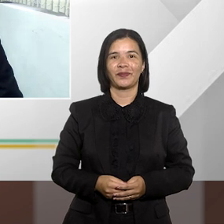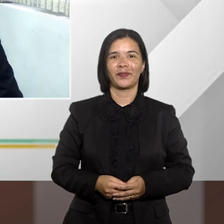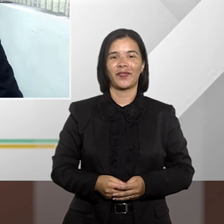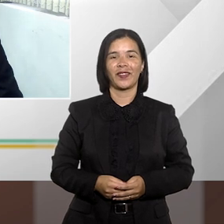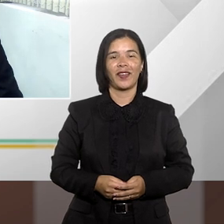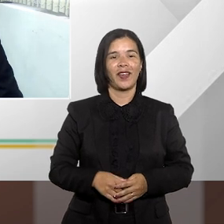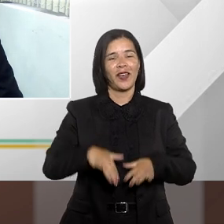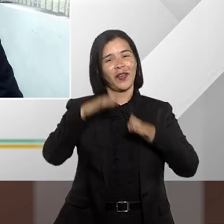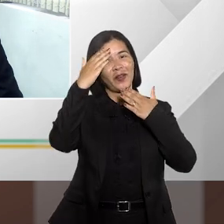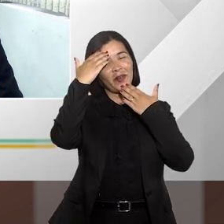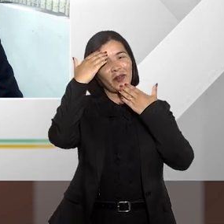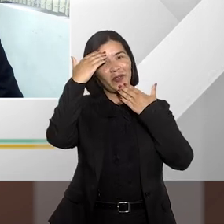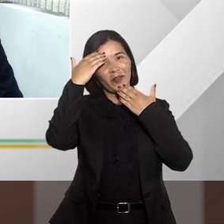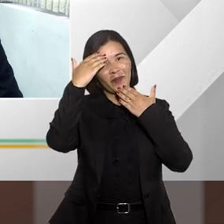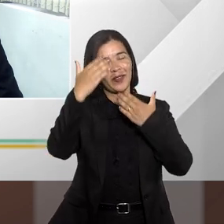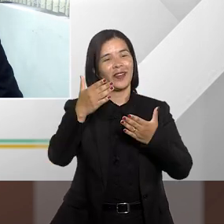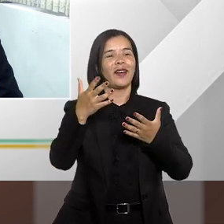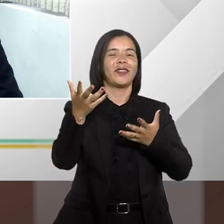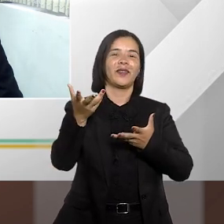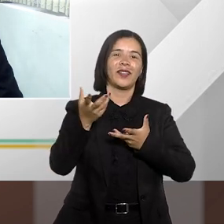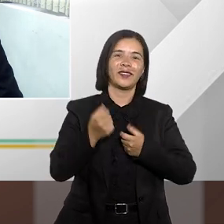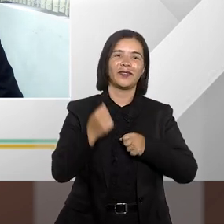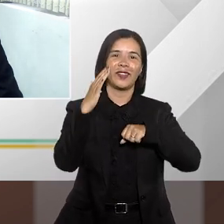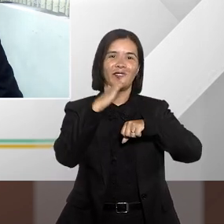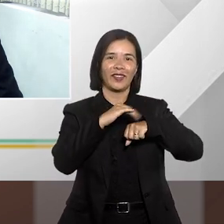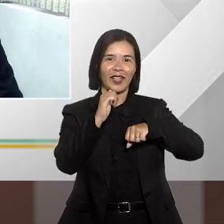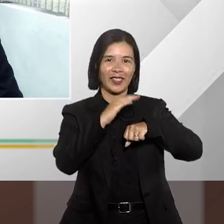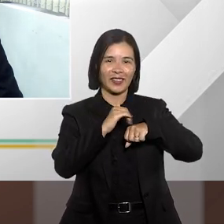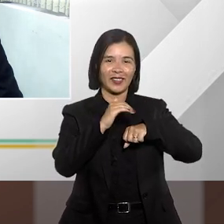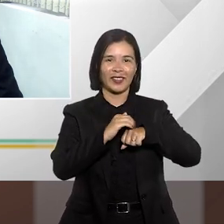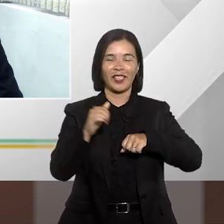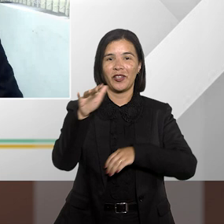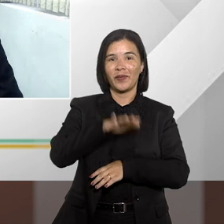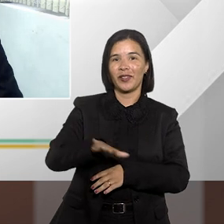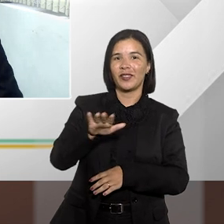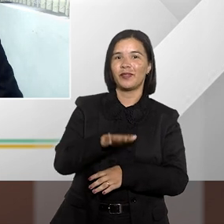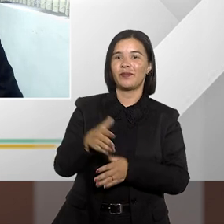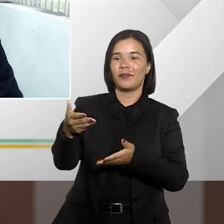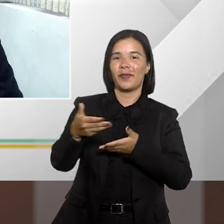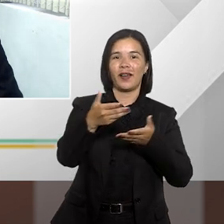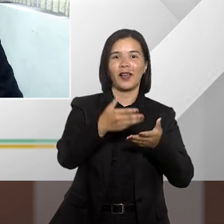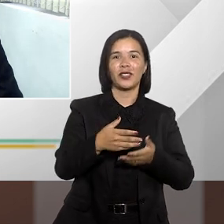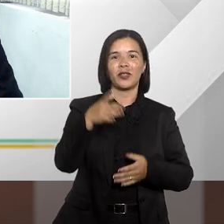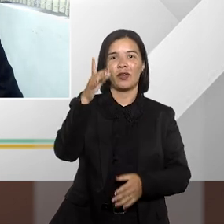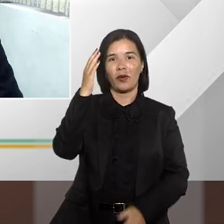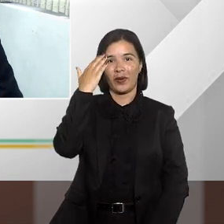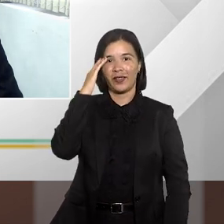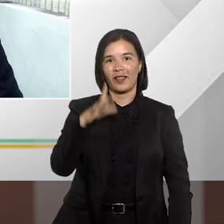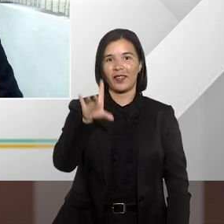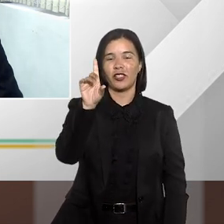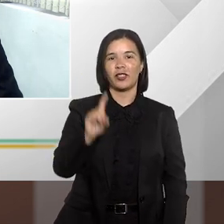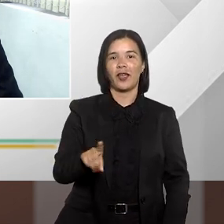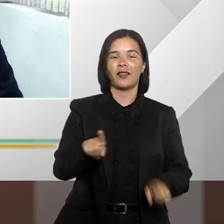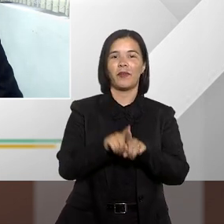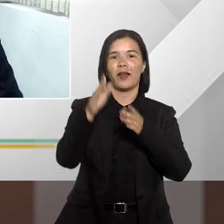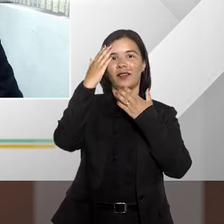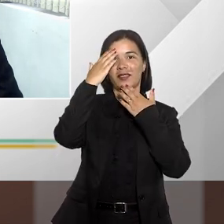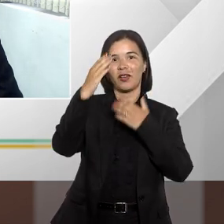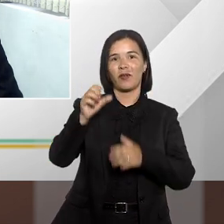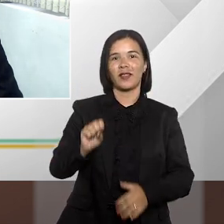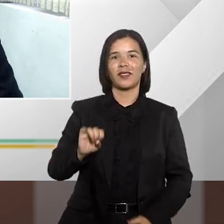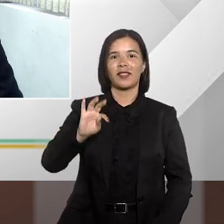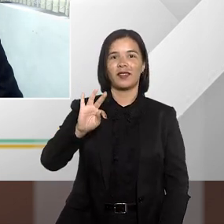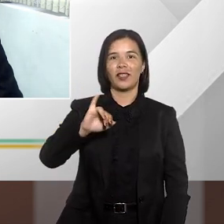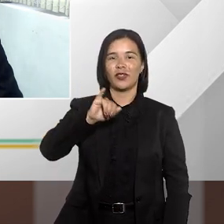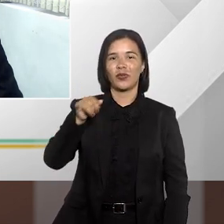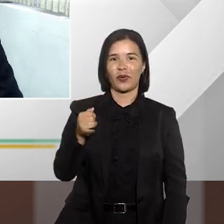Fátima, obrigada pela recepção, pelo carinho, pelo espaço. Quero agradecer o Entender Direito, quero agradecer o STJ, quero dar um